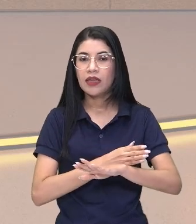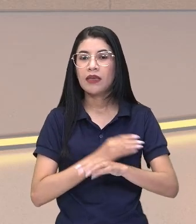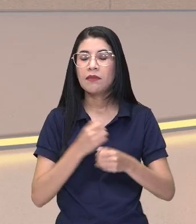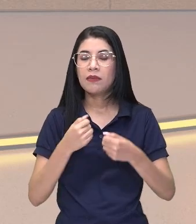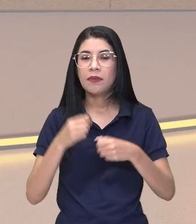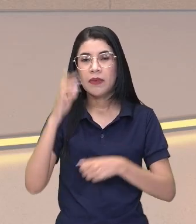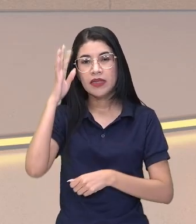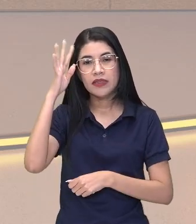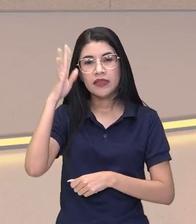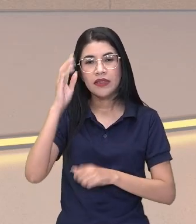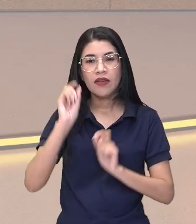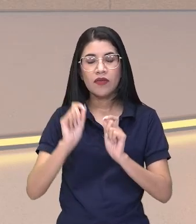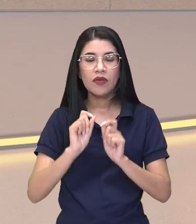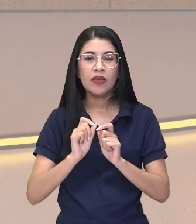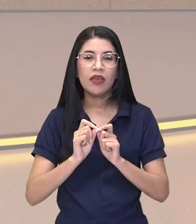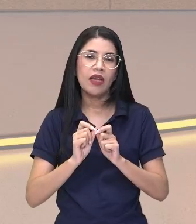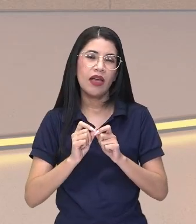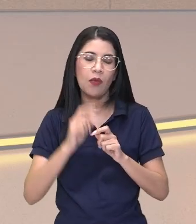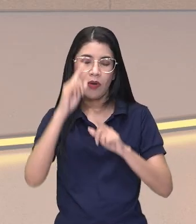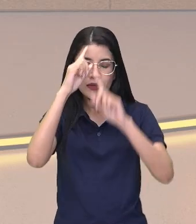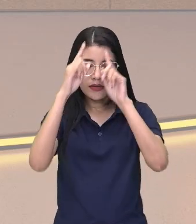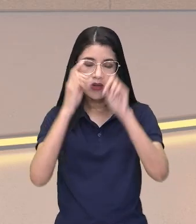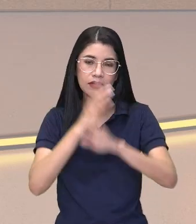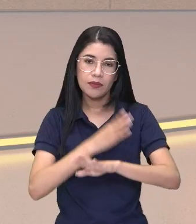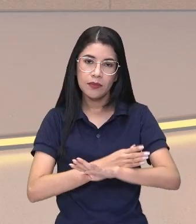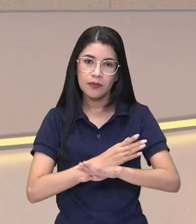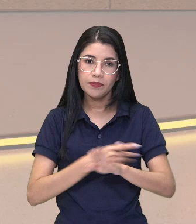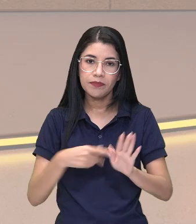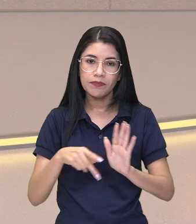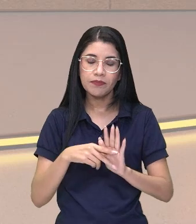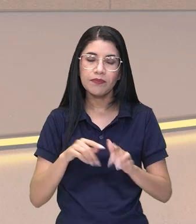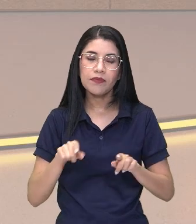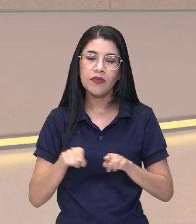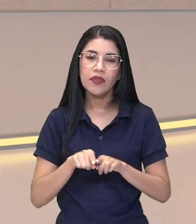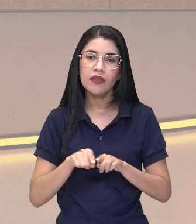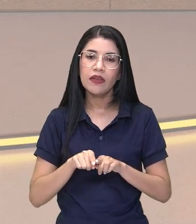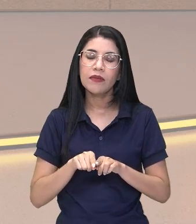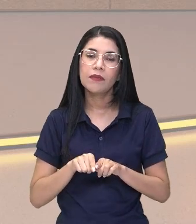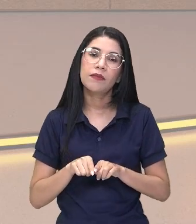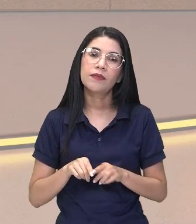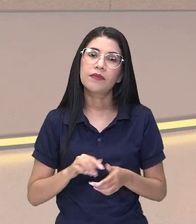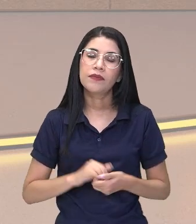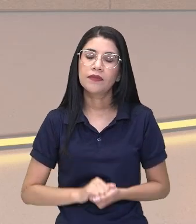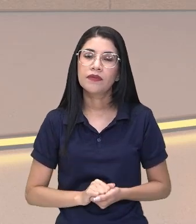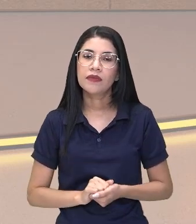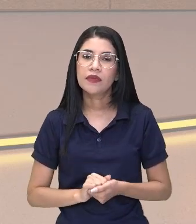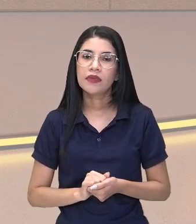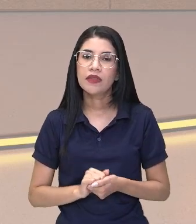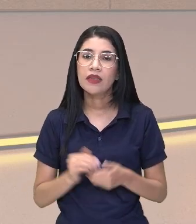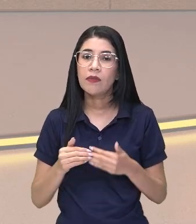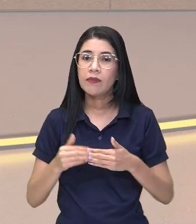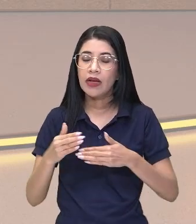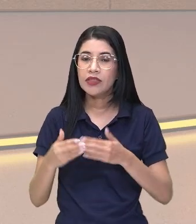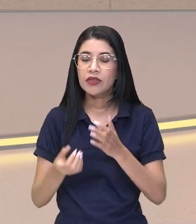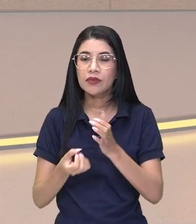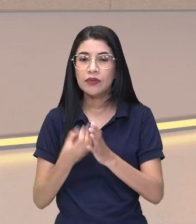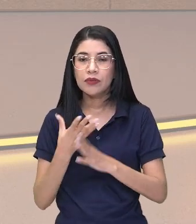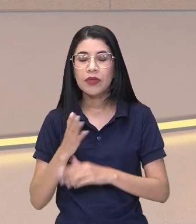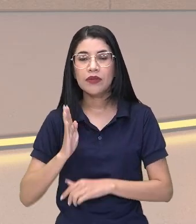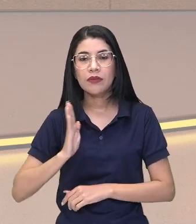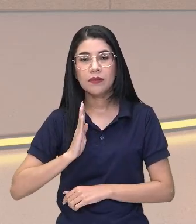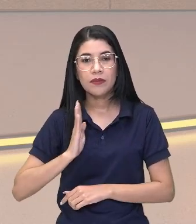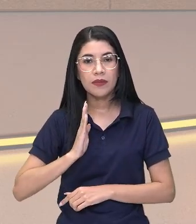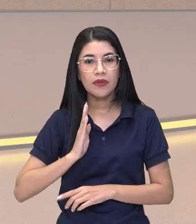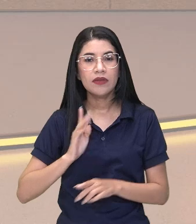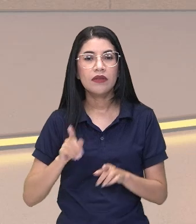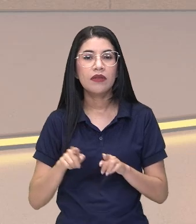pensamento medieval, as mentalidades medievais. Tá certo? Então, a partir dessa burguesia, a partir, então, inclusive, se